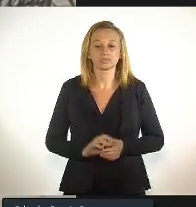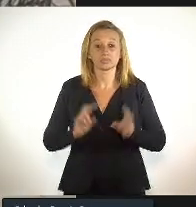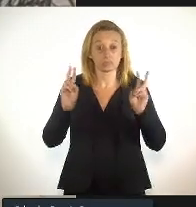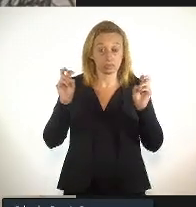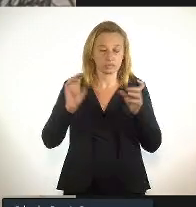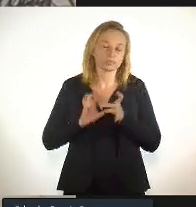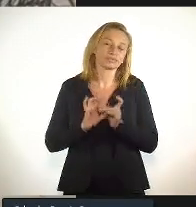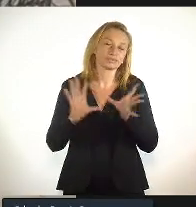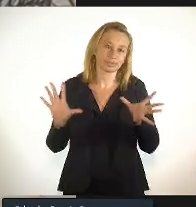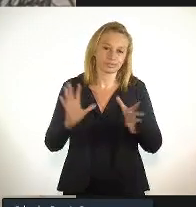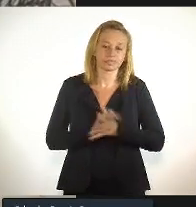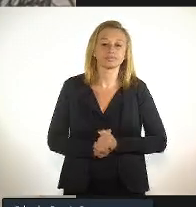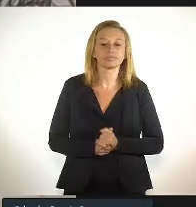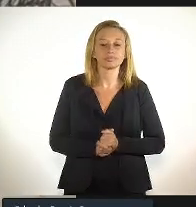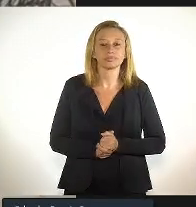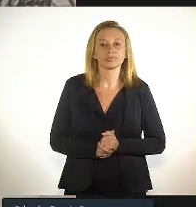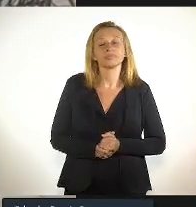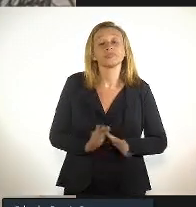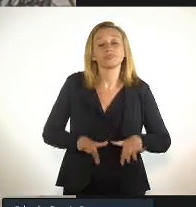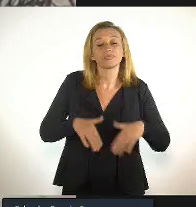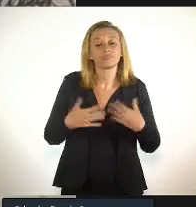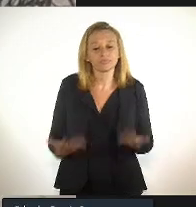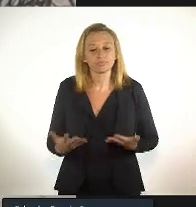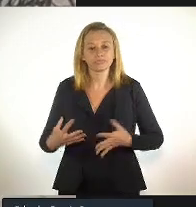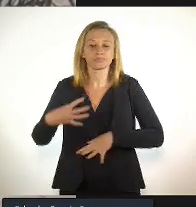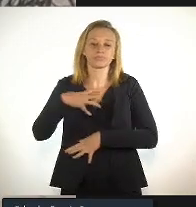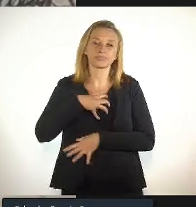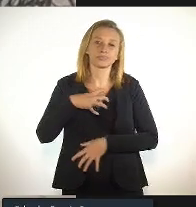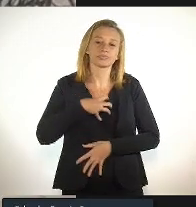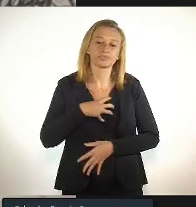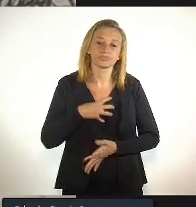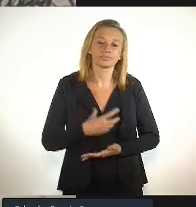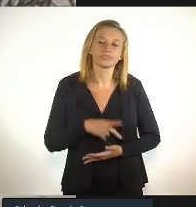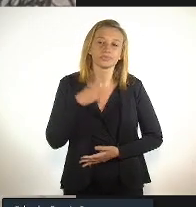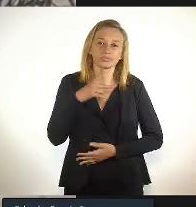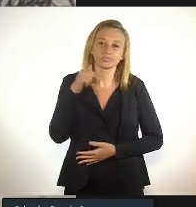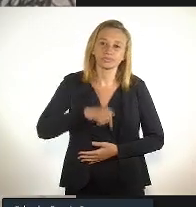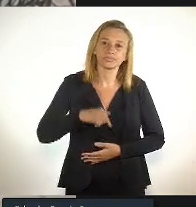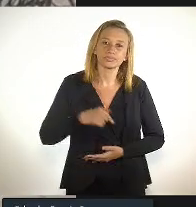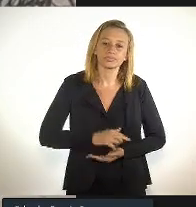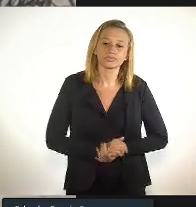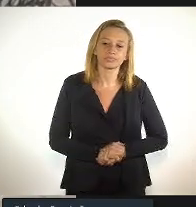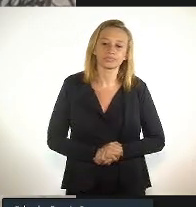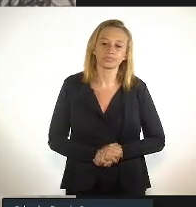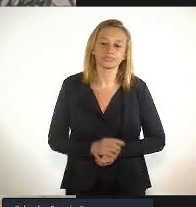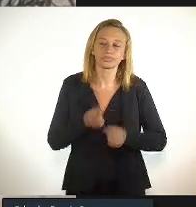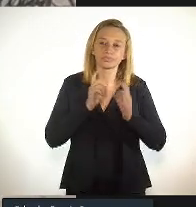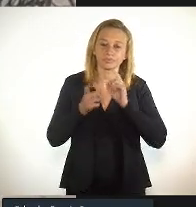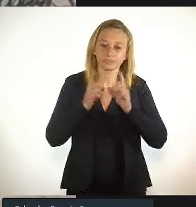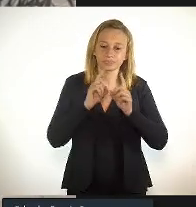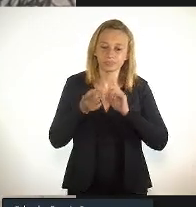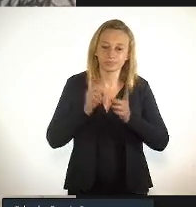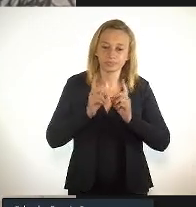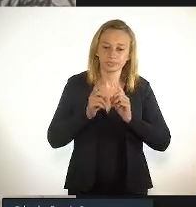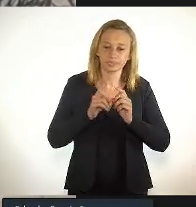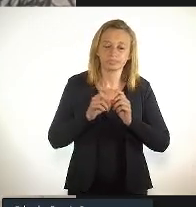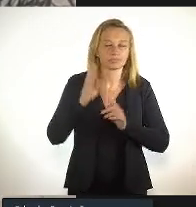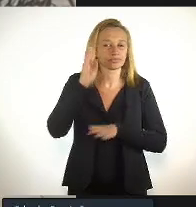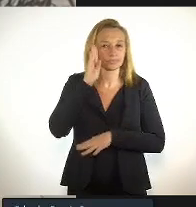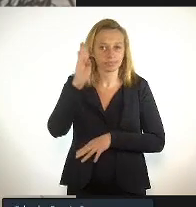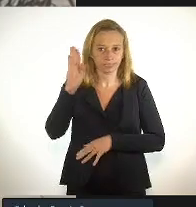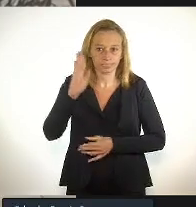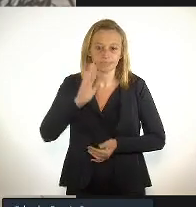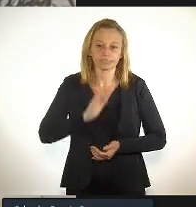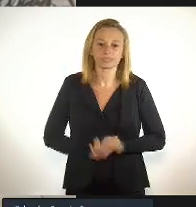supostamente democráticas. Então, nesse sentido, trazer aqui o debate tão